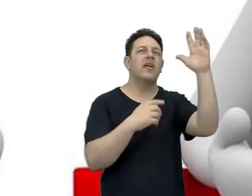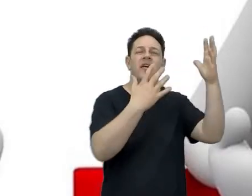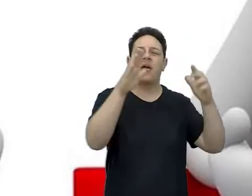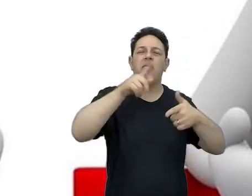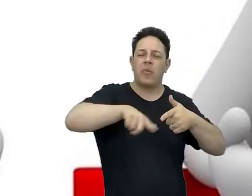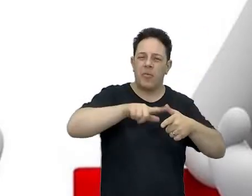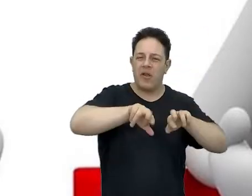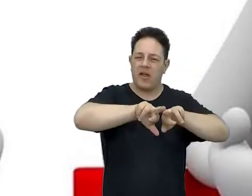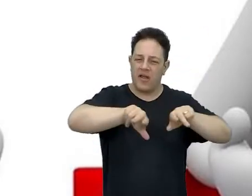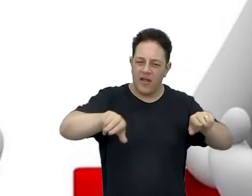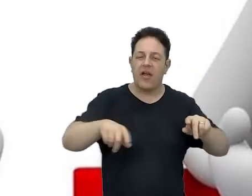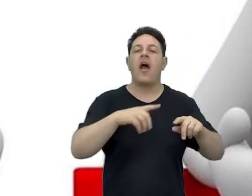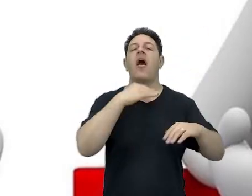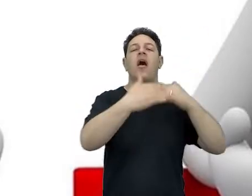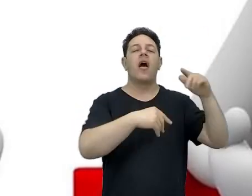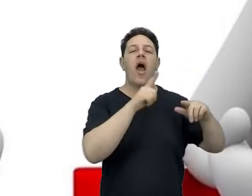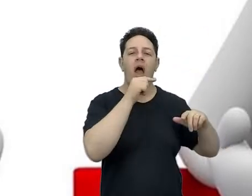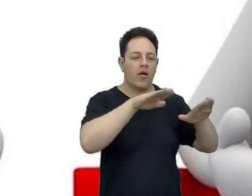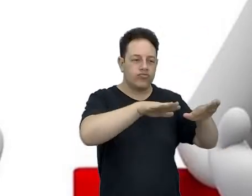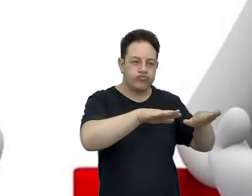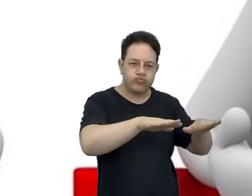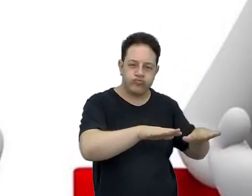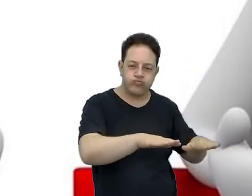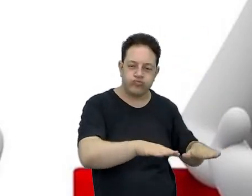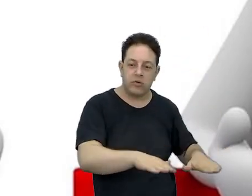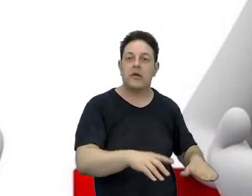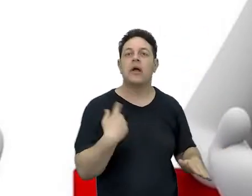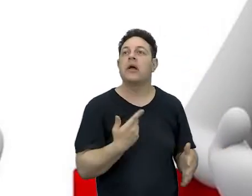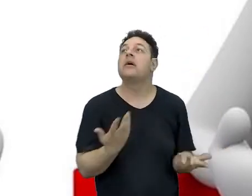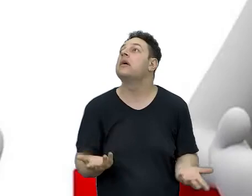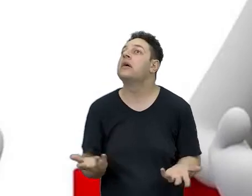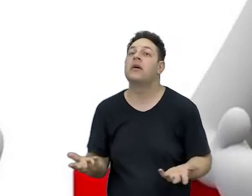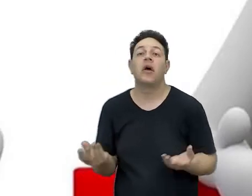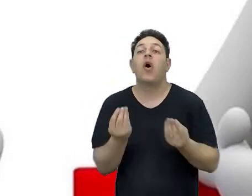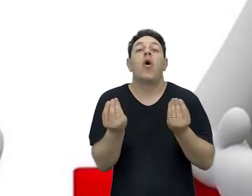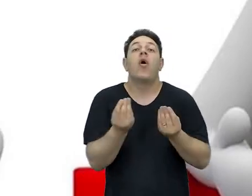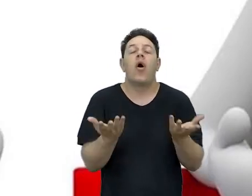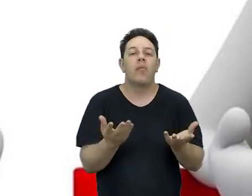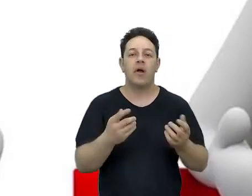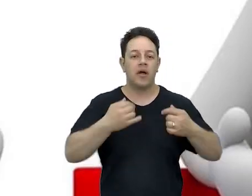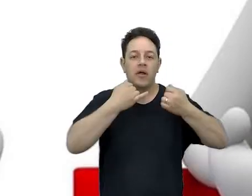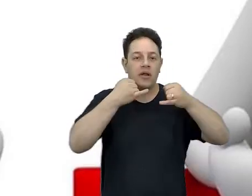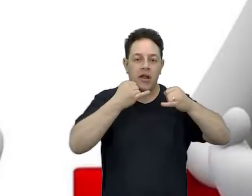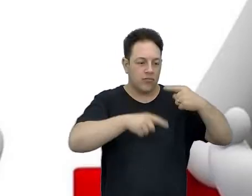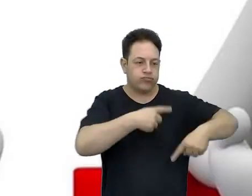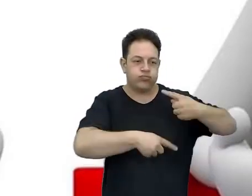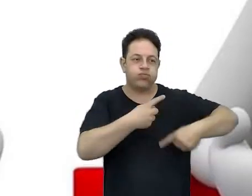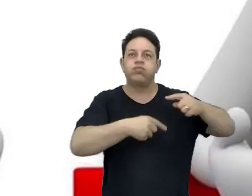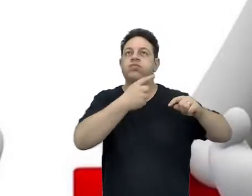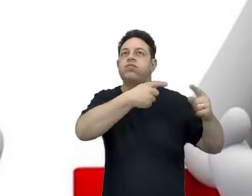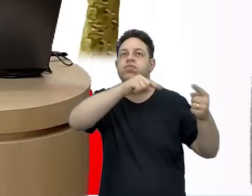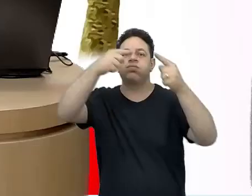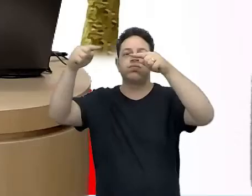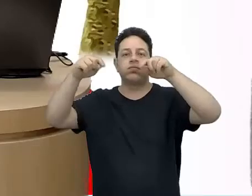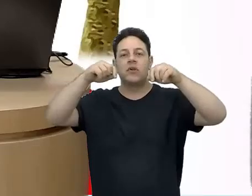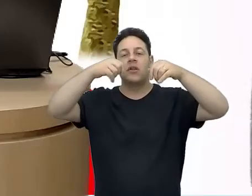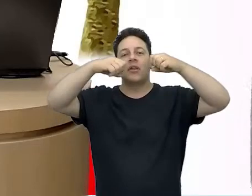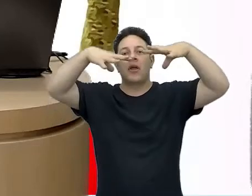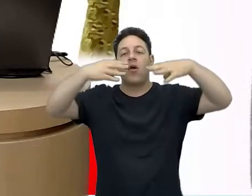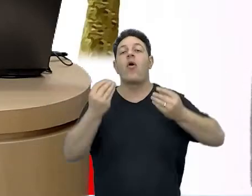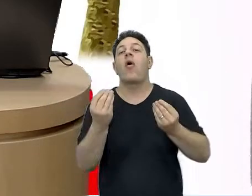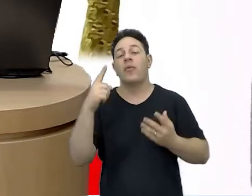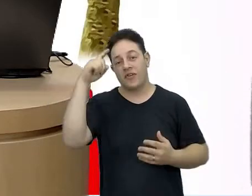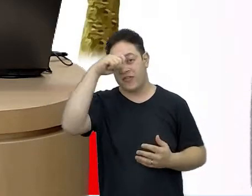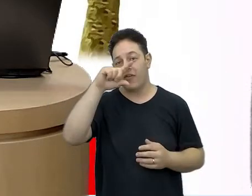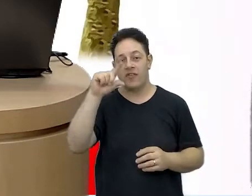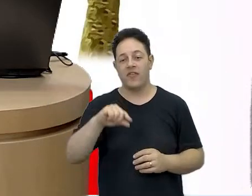vão baixando os níveis e aí a gente fica refém. E aí não tem como produzir eletricidade. Então não é legal você ter uma matriz Por isso que